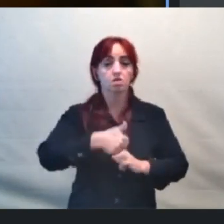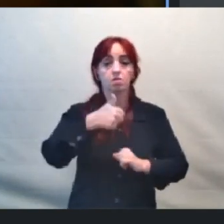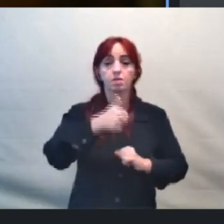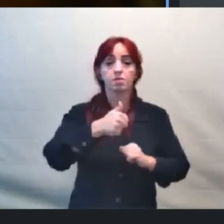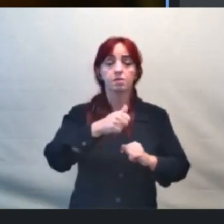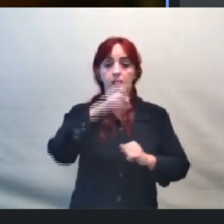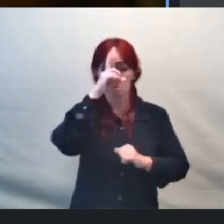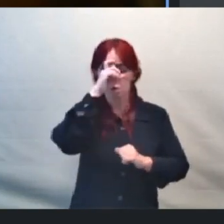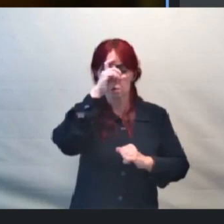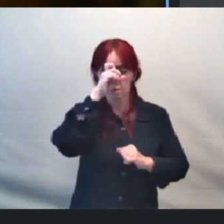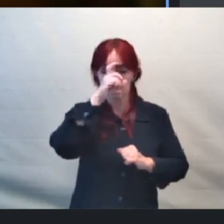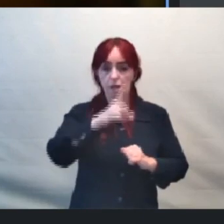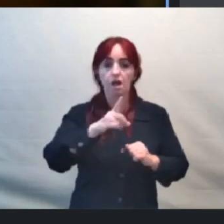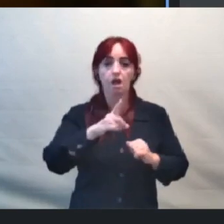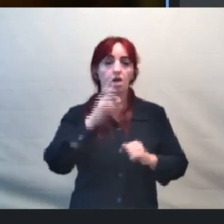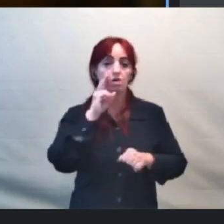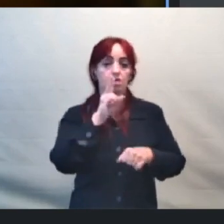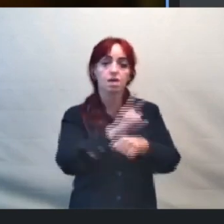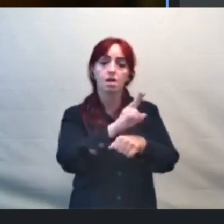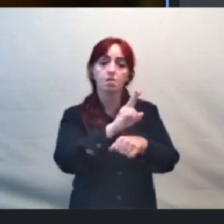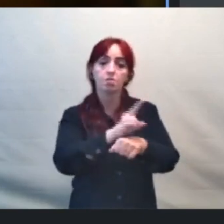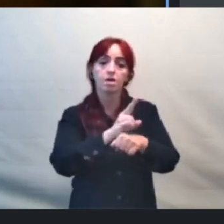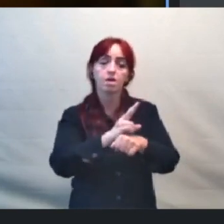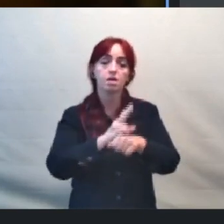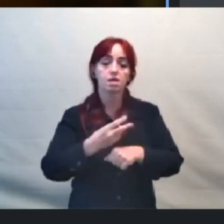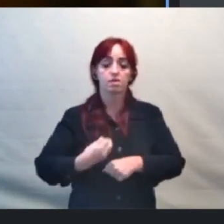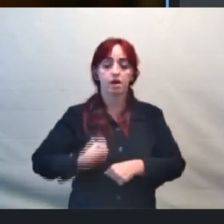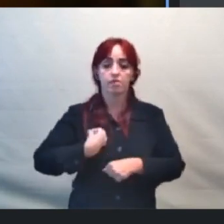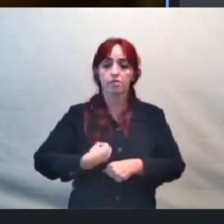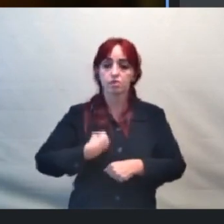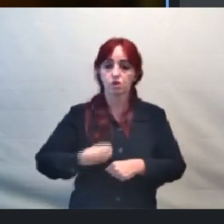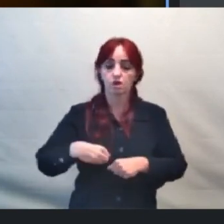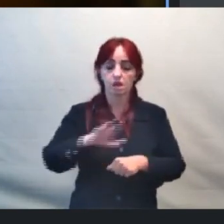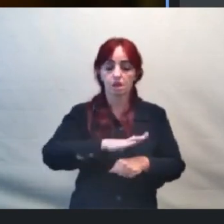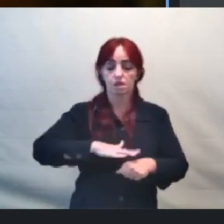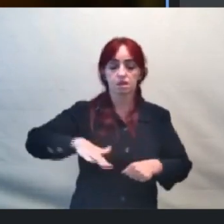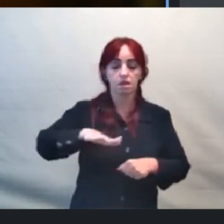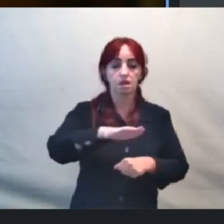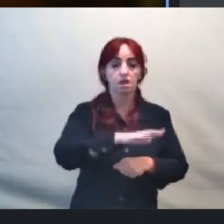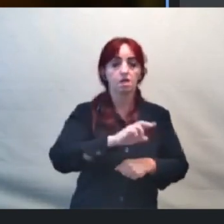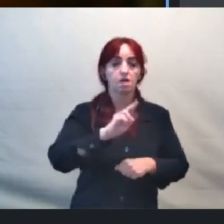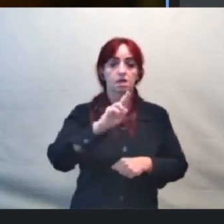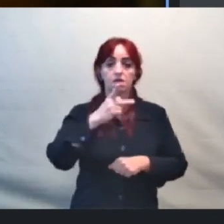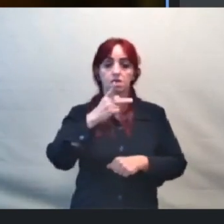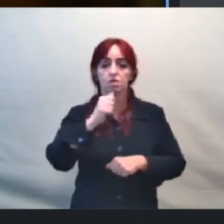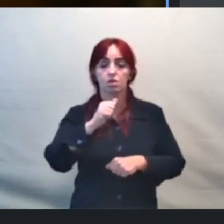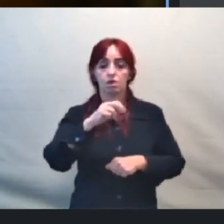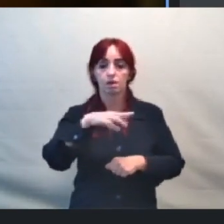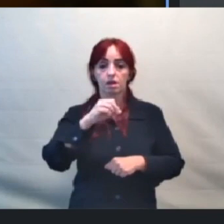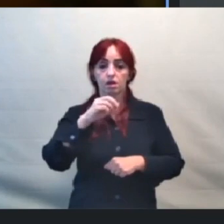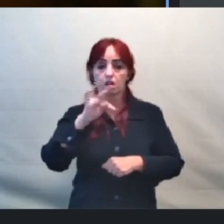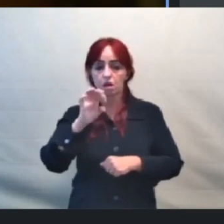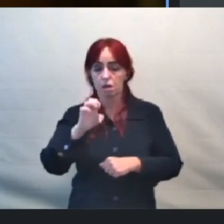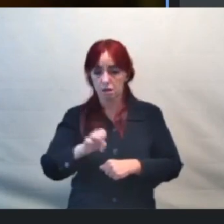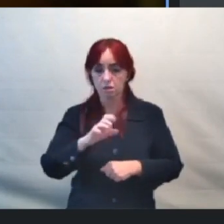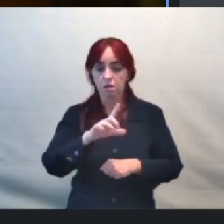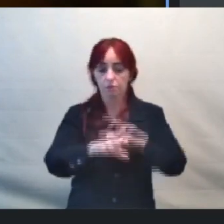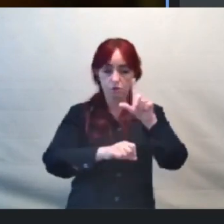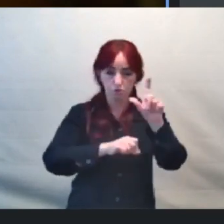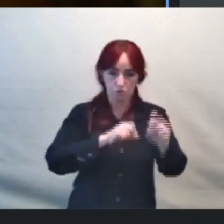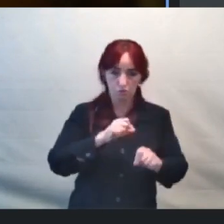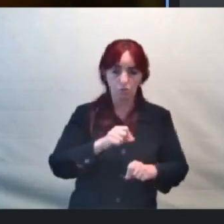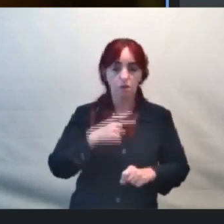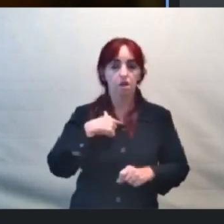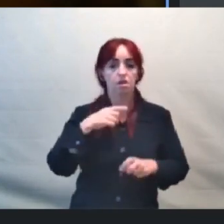que vai funcionar anexo à nossa área da UPA Norte, que foi escolhido assim, né, que foi determinado assim para esse